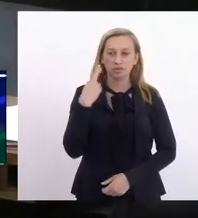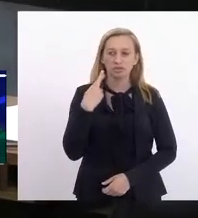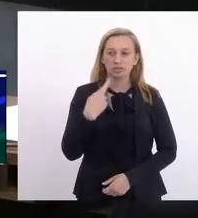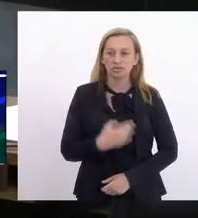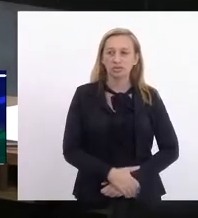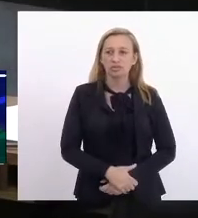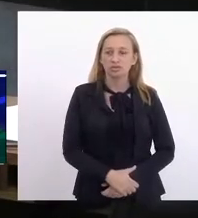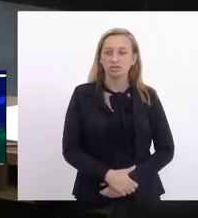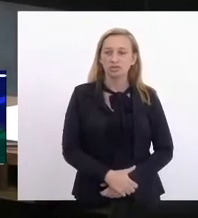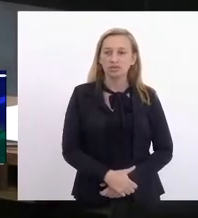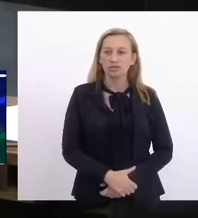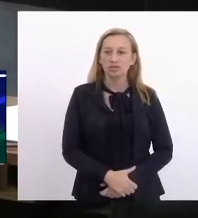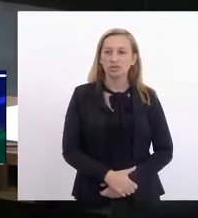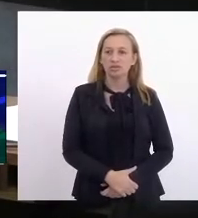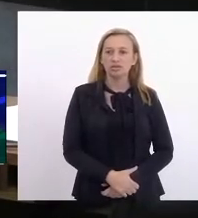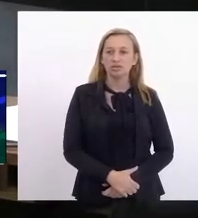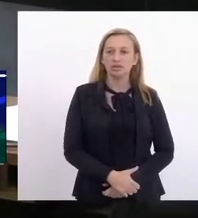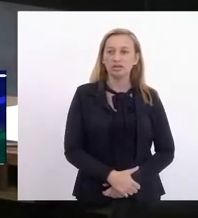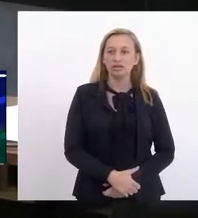Souza.